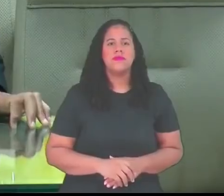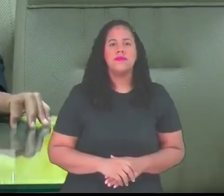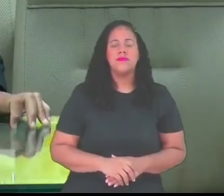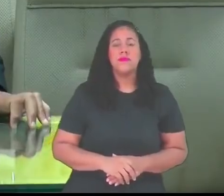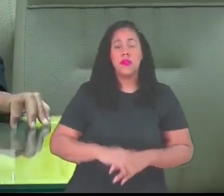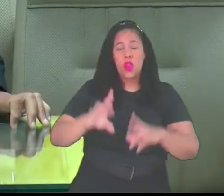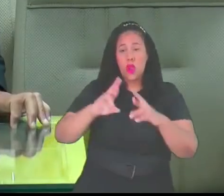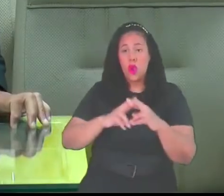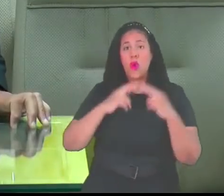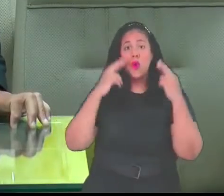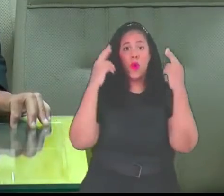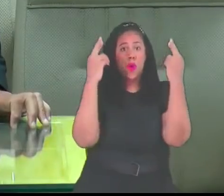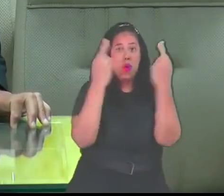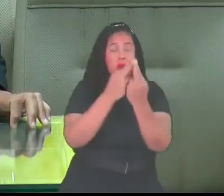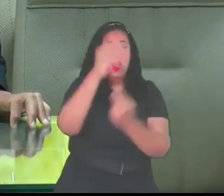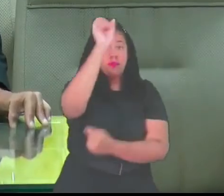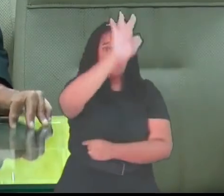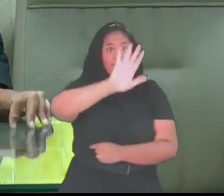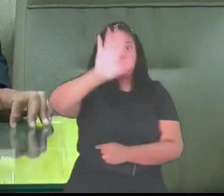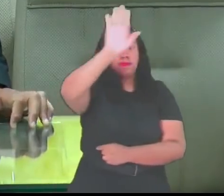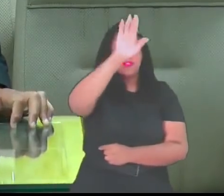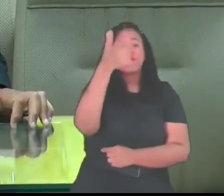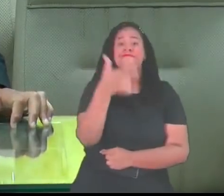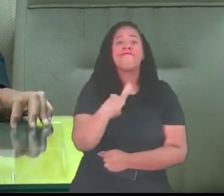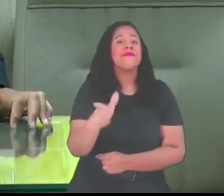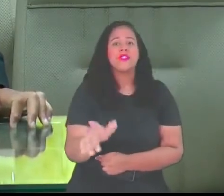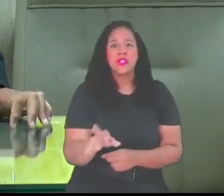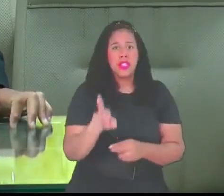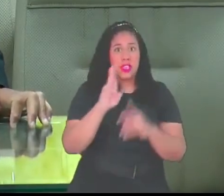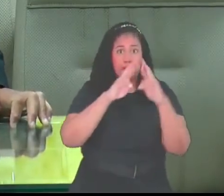O reino do norte não tem nenhum rei bom, nenhum.